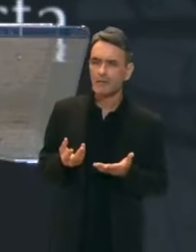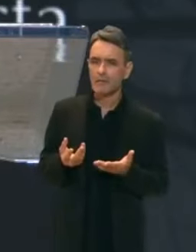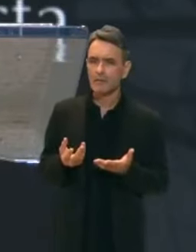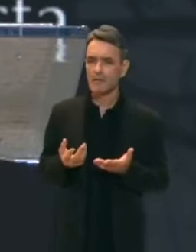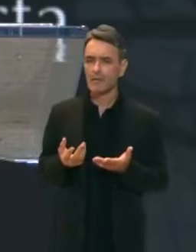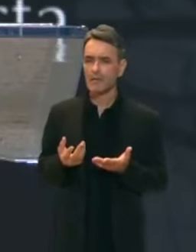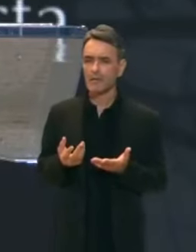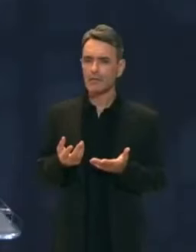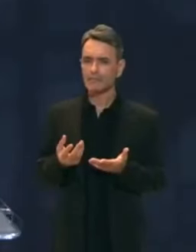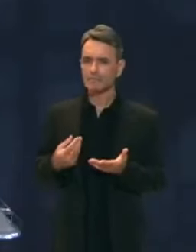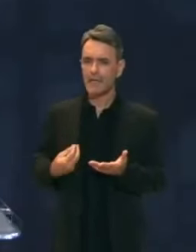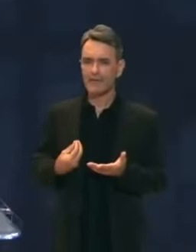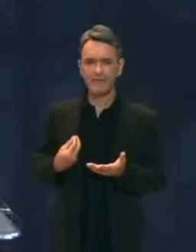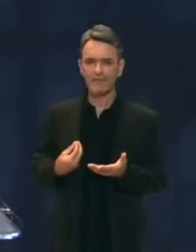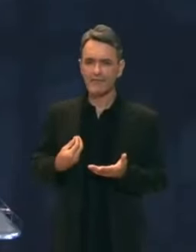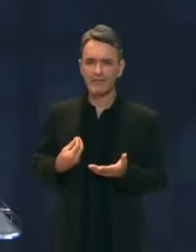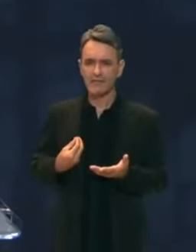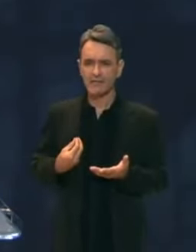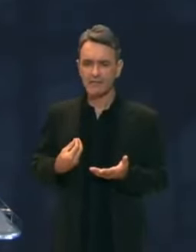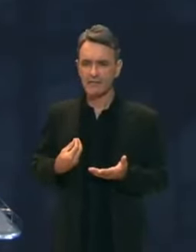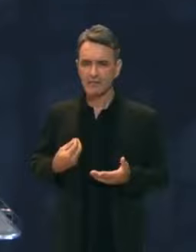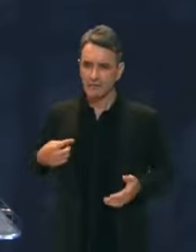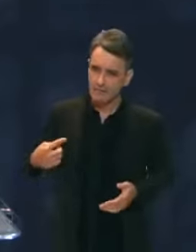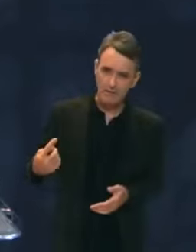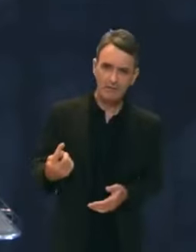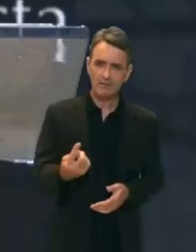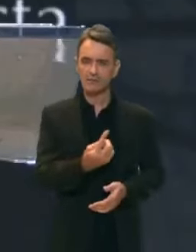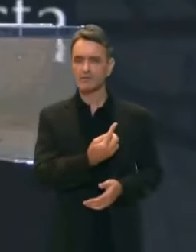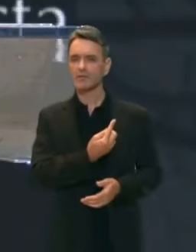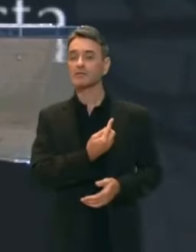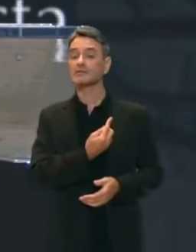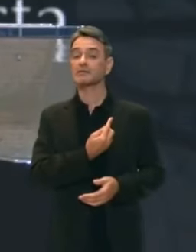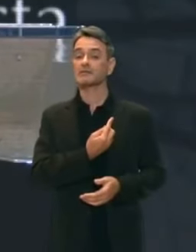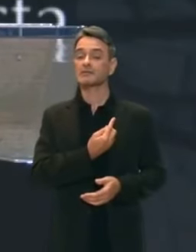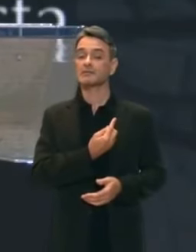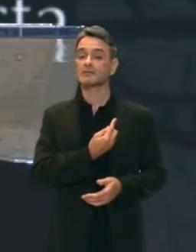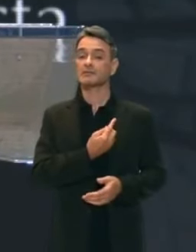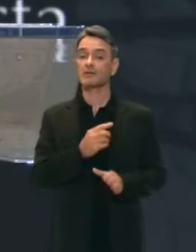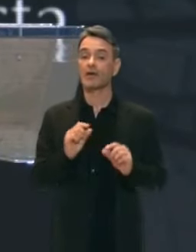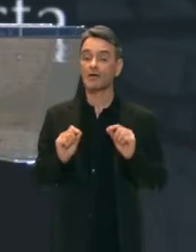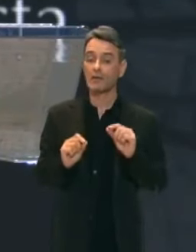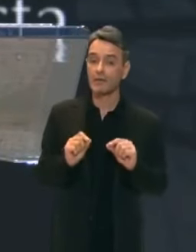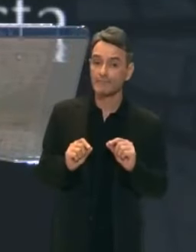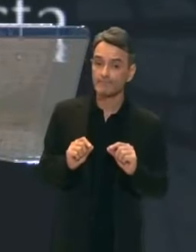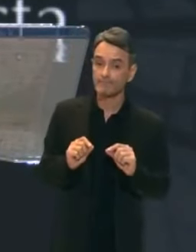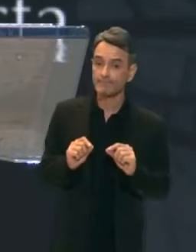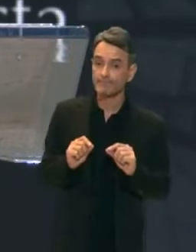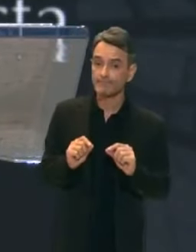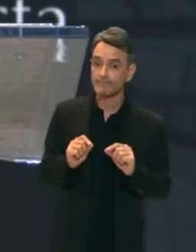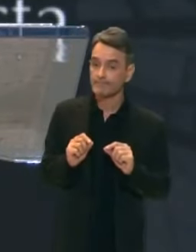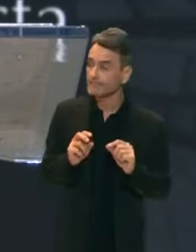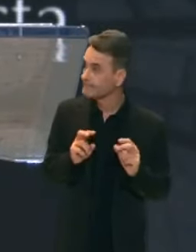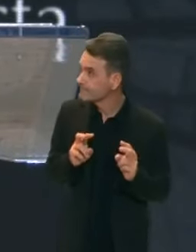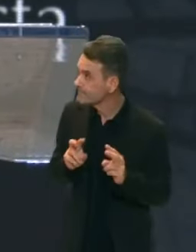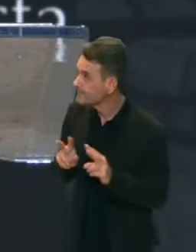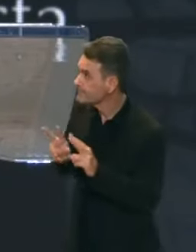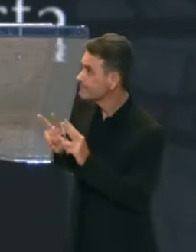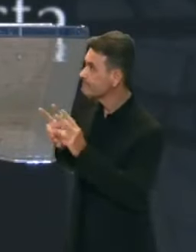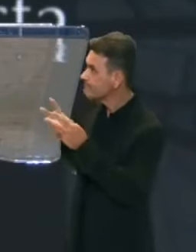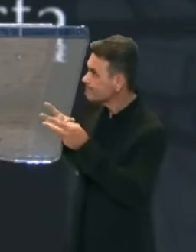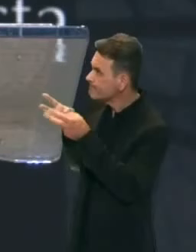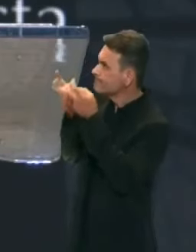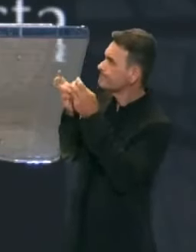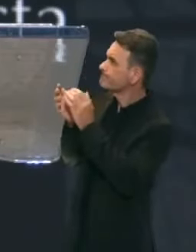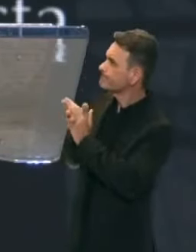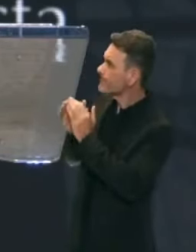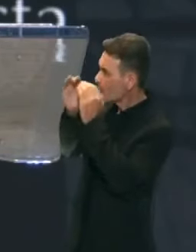mais alto da vida de qualquer pessoa é ouvir a Deus e guardar os seus